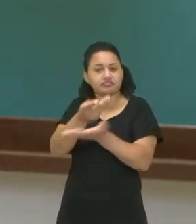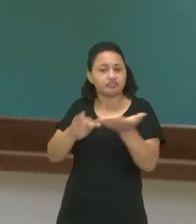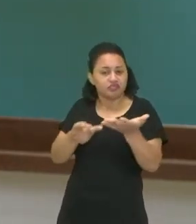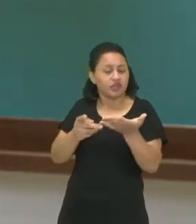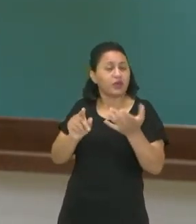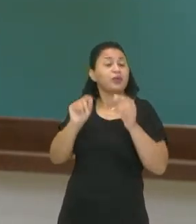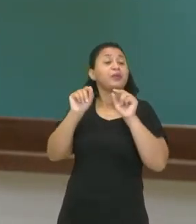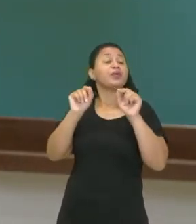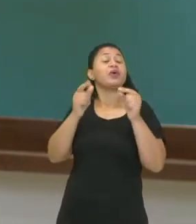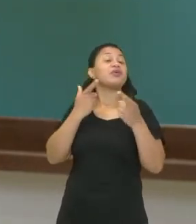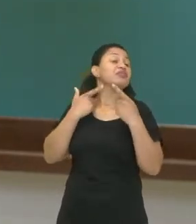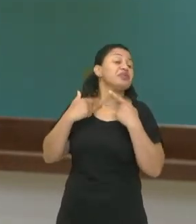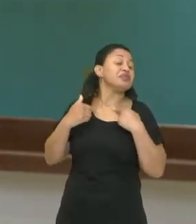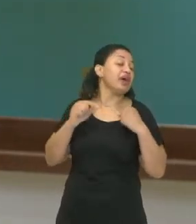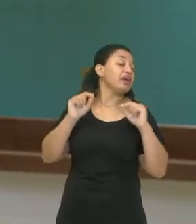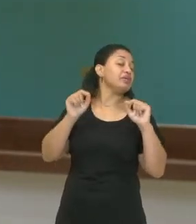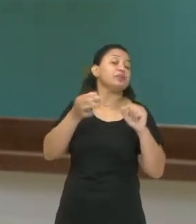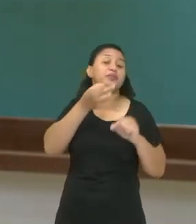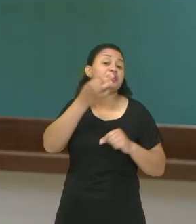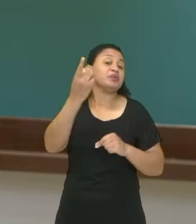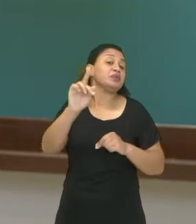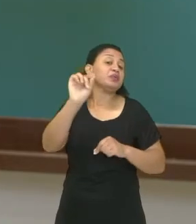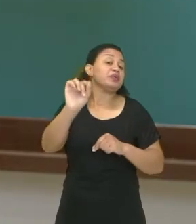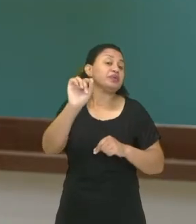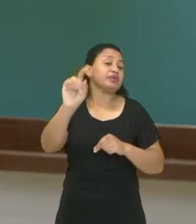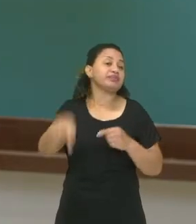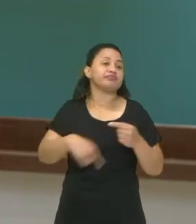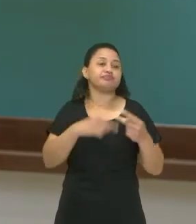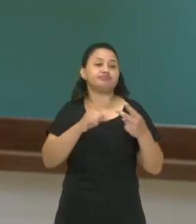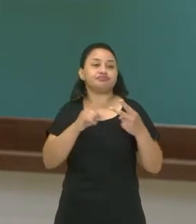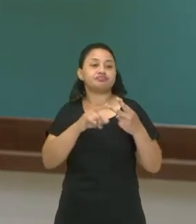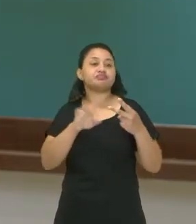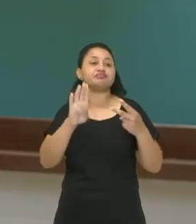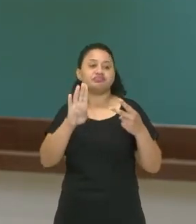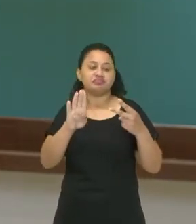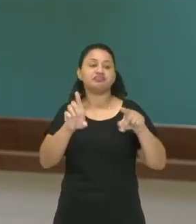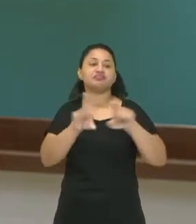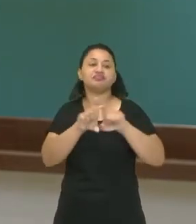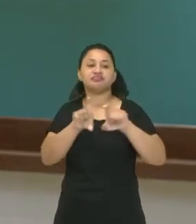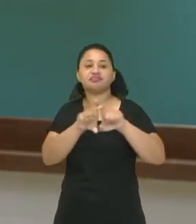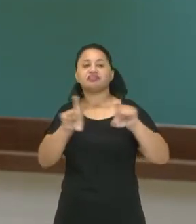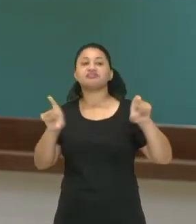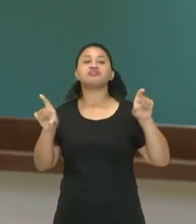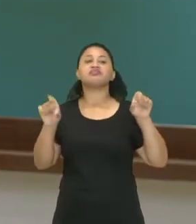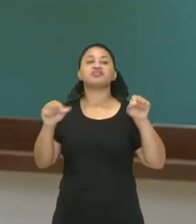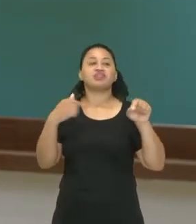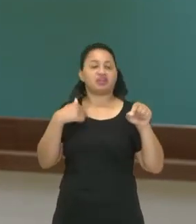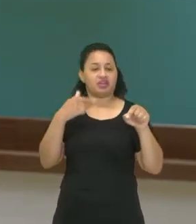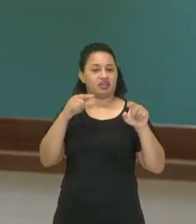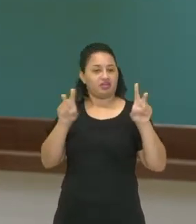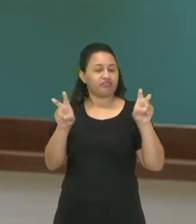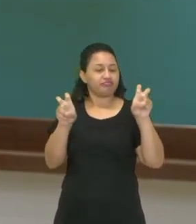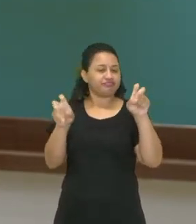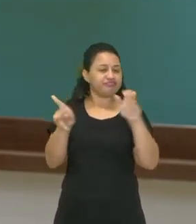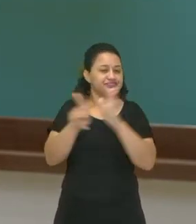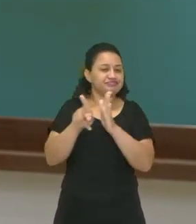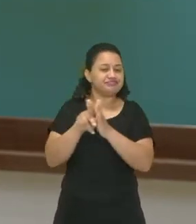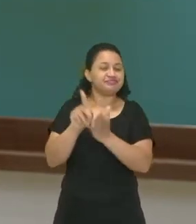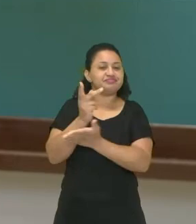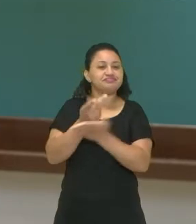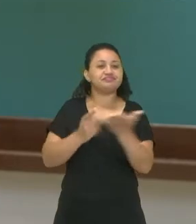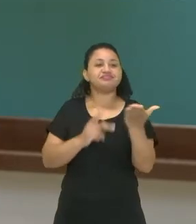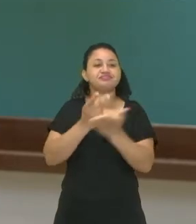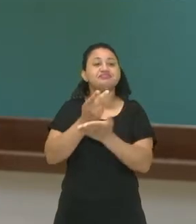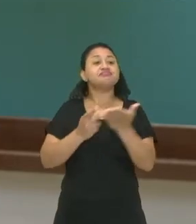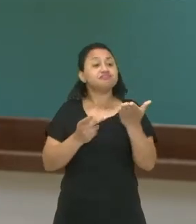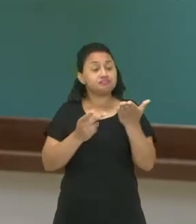versos. O que você acha? Na letra B, mais uma voz responde-me fria, terás o